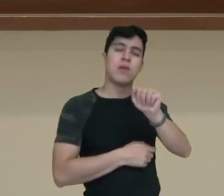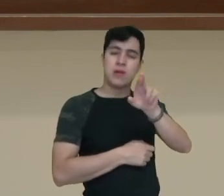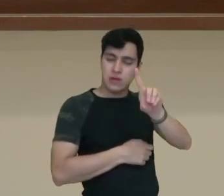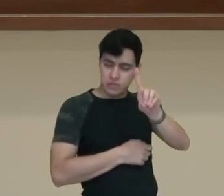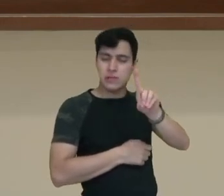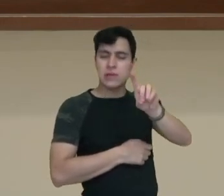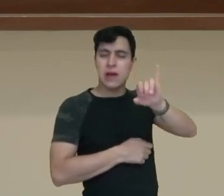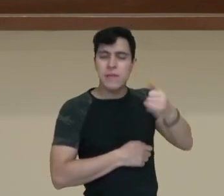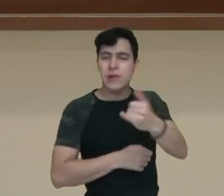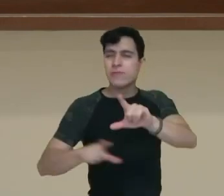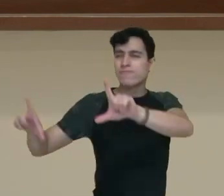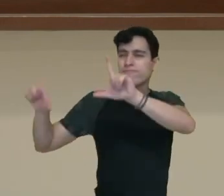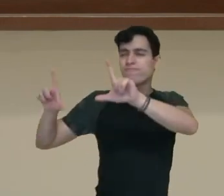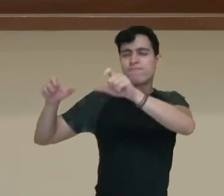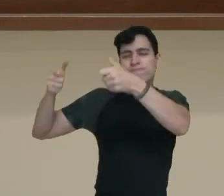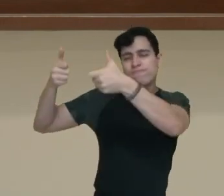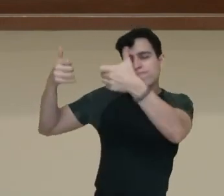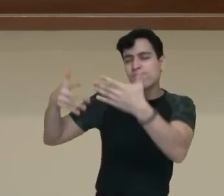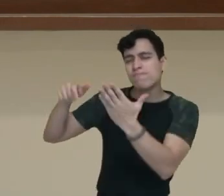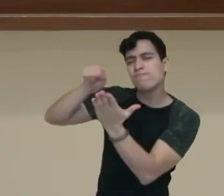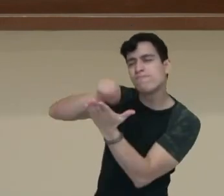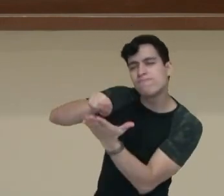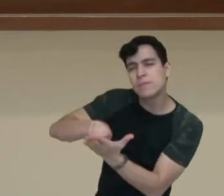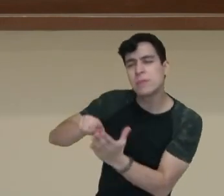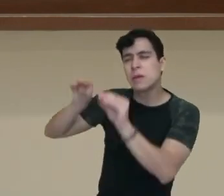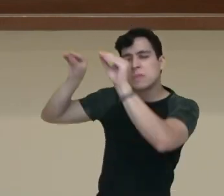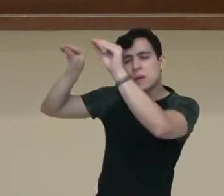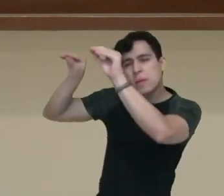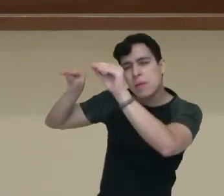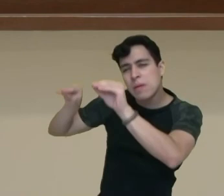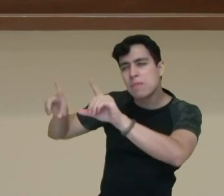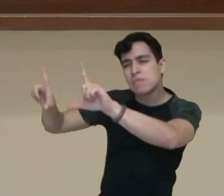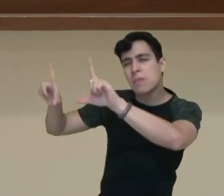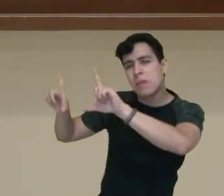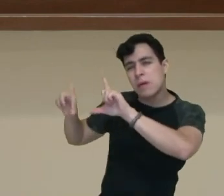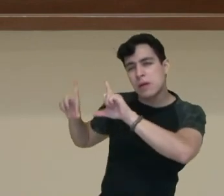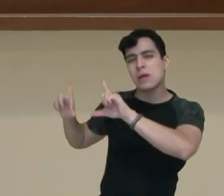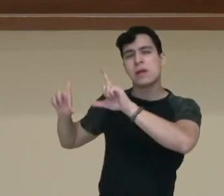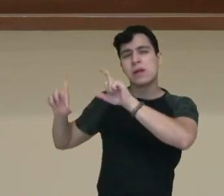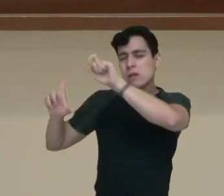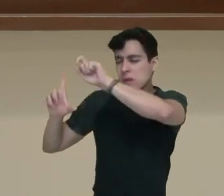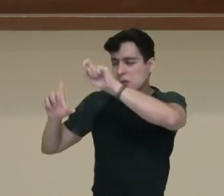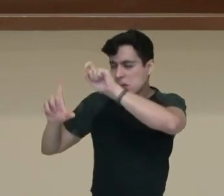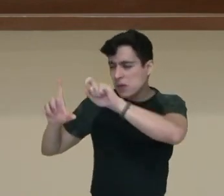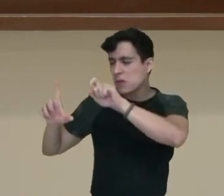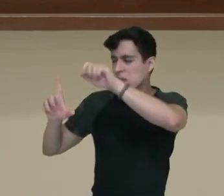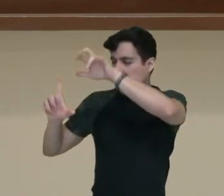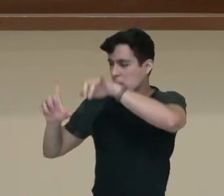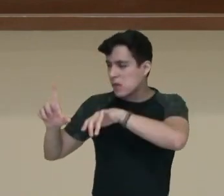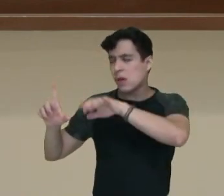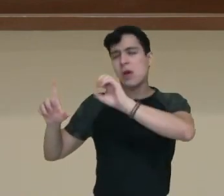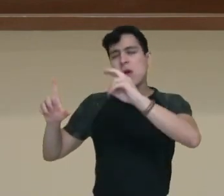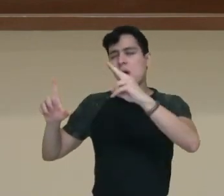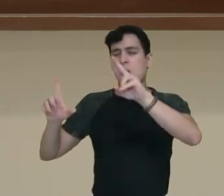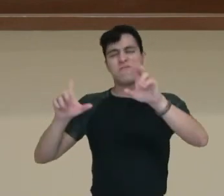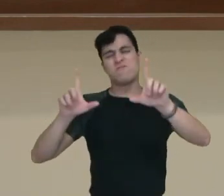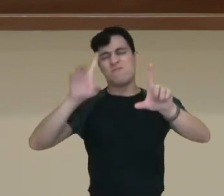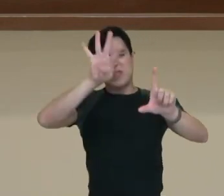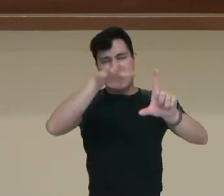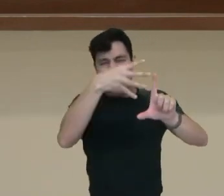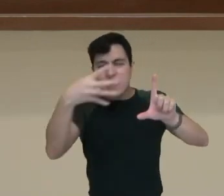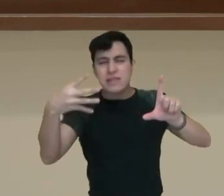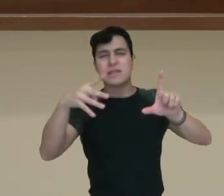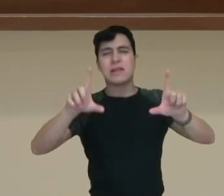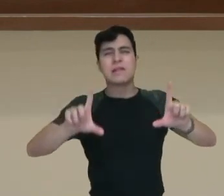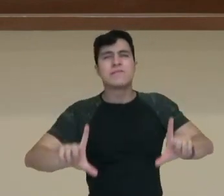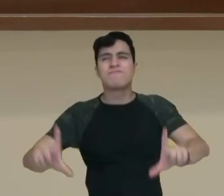a relevância de cada uma e anote tudo no mesmo quadro. Então, você pode usar o Jamboard ou pode fazer em forma de cartaz, na sala de aula, tanto